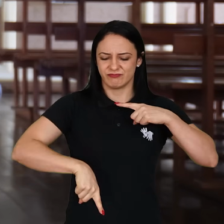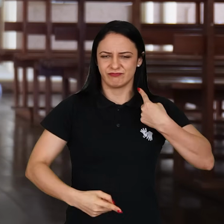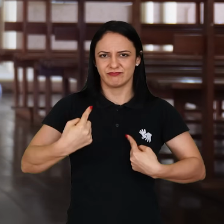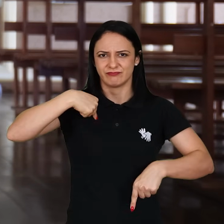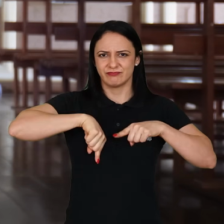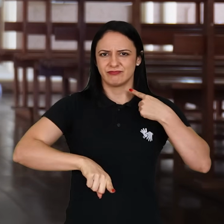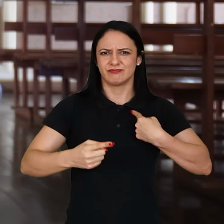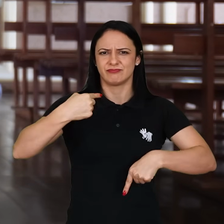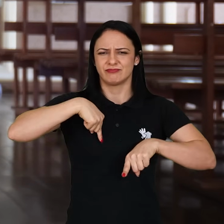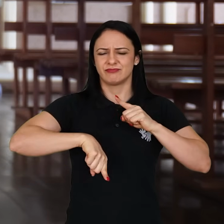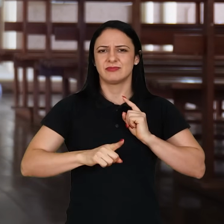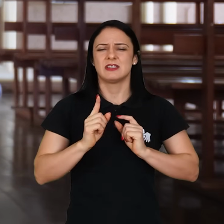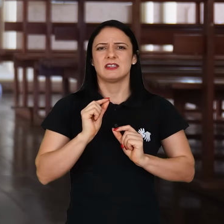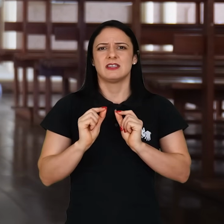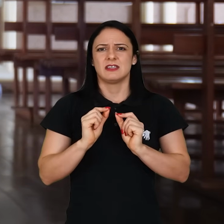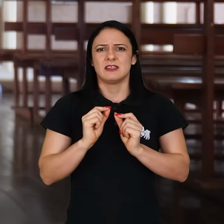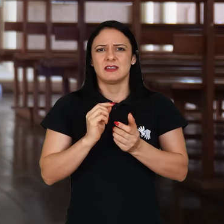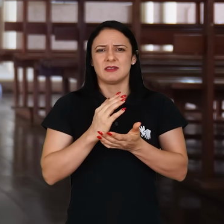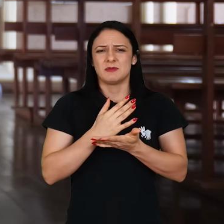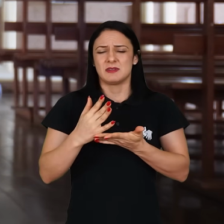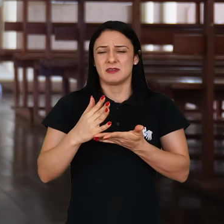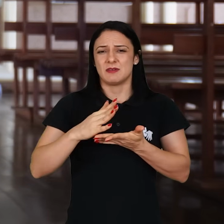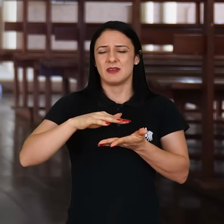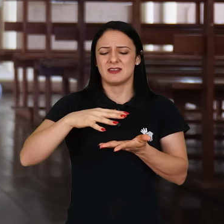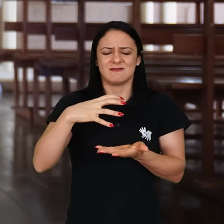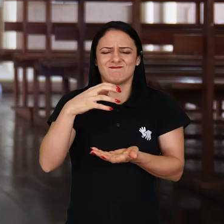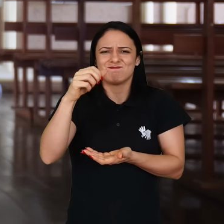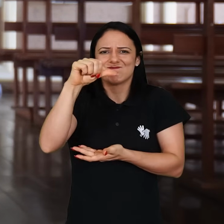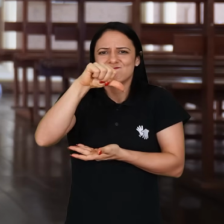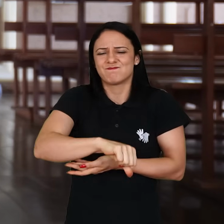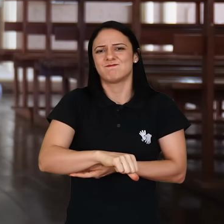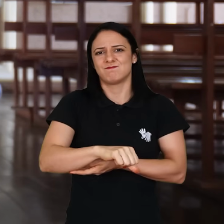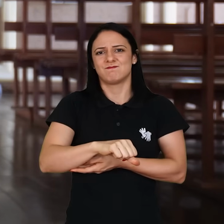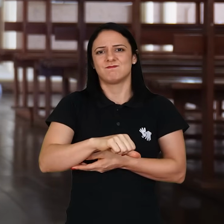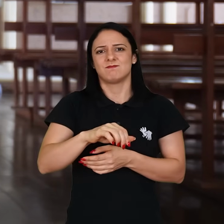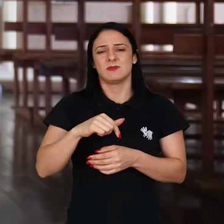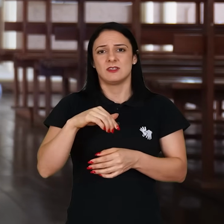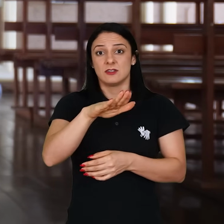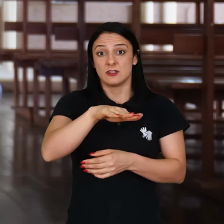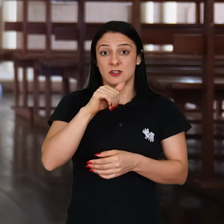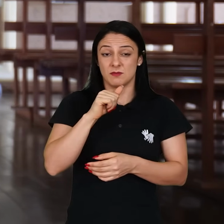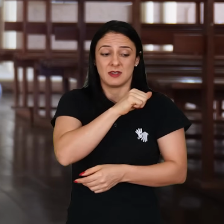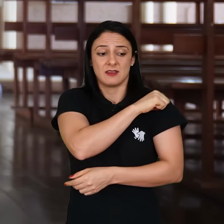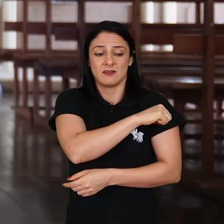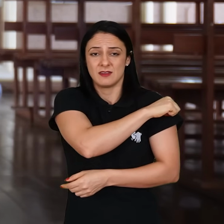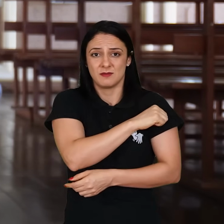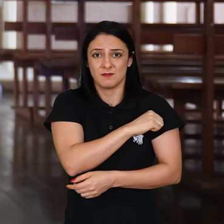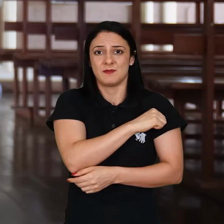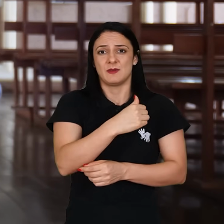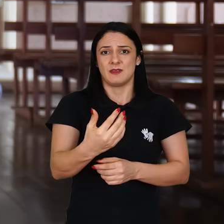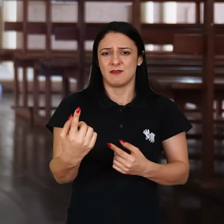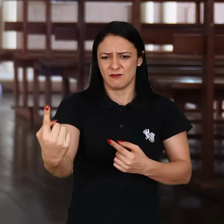no organismo dele e ele foi meio que desfalecendo. Eu chamei as enfermeiras, elas